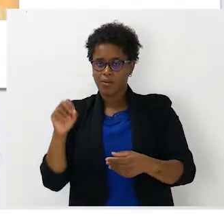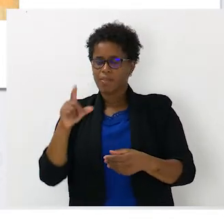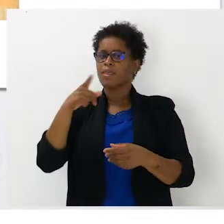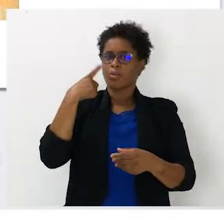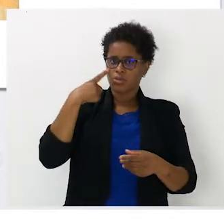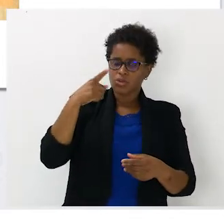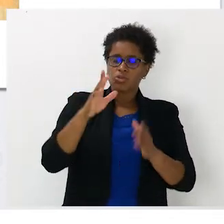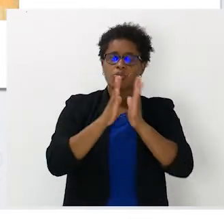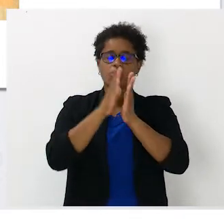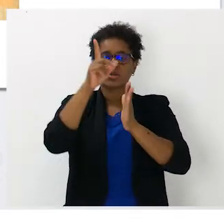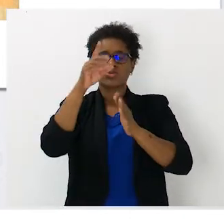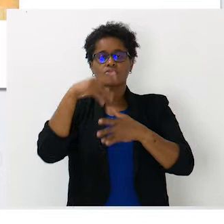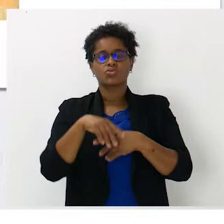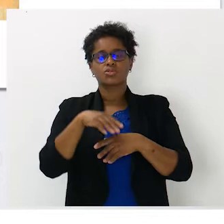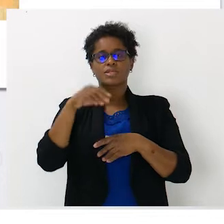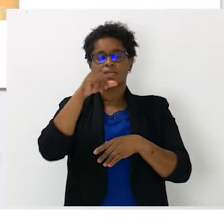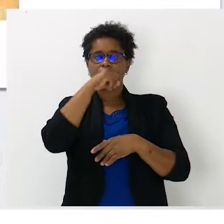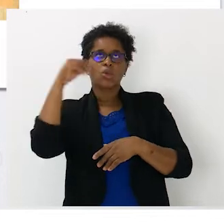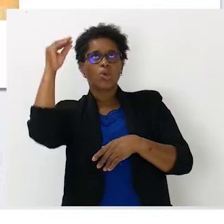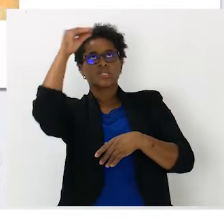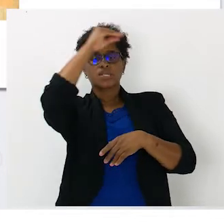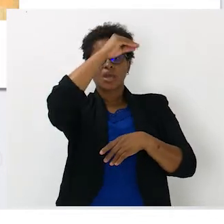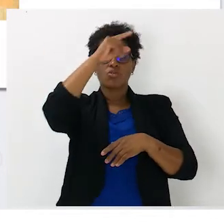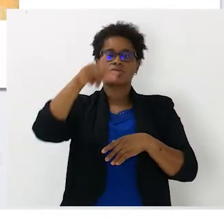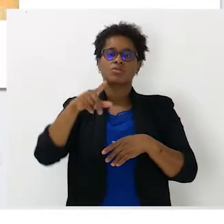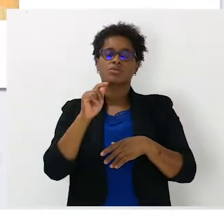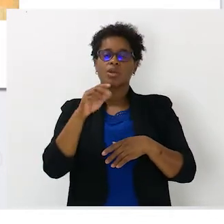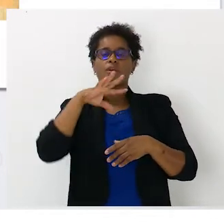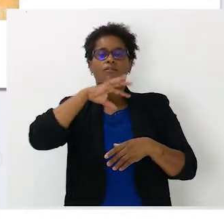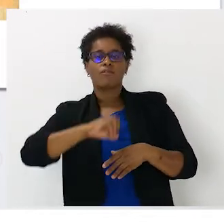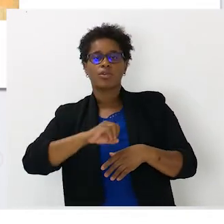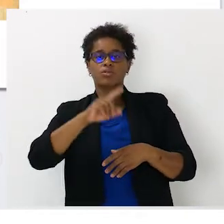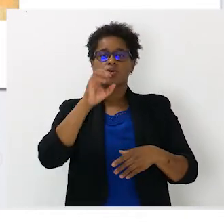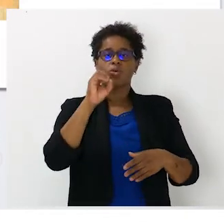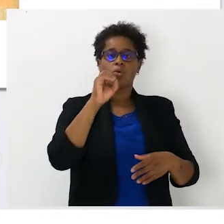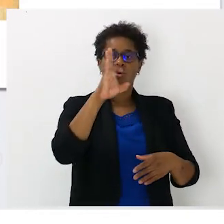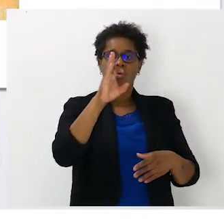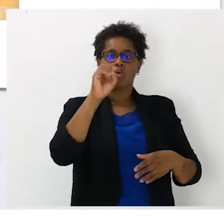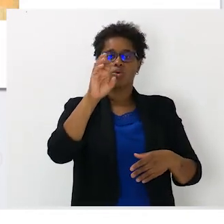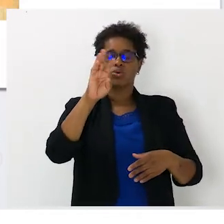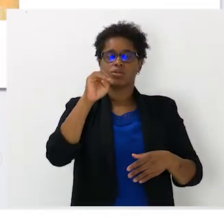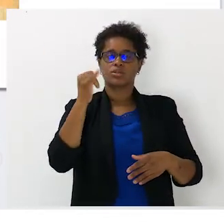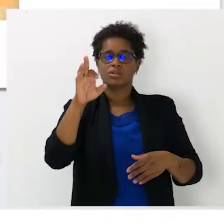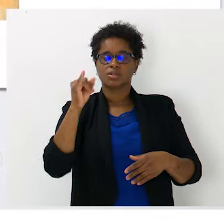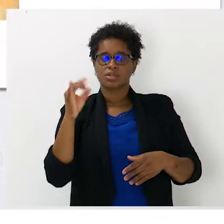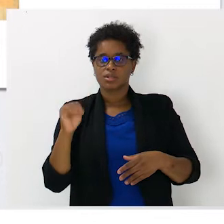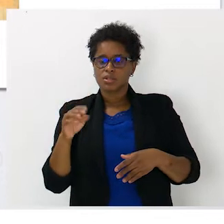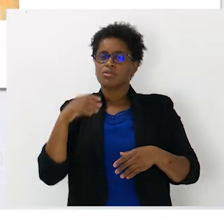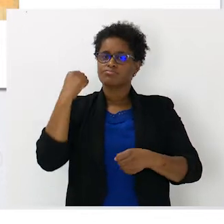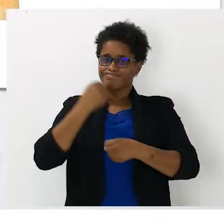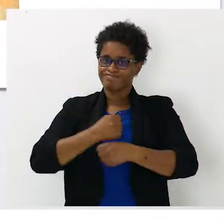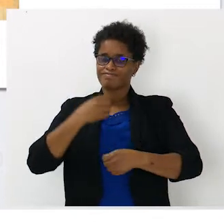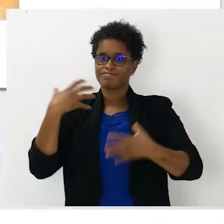como Deus dos céus, sendo ele próprio filho de Osíris. Em uma batalha com